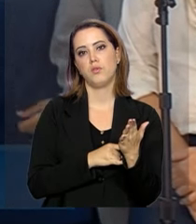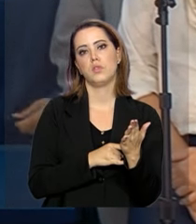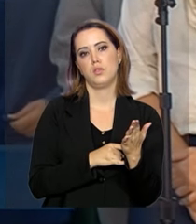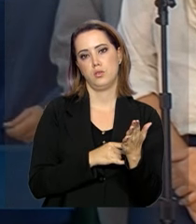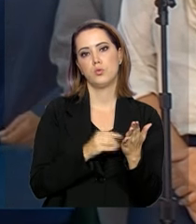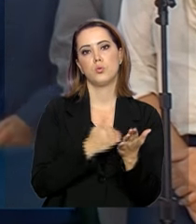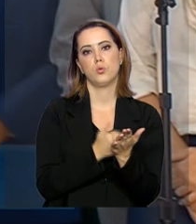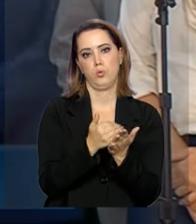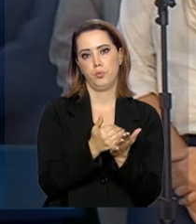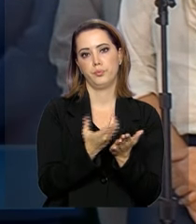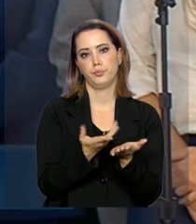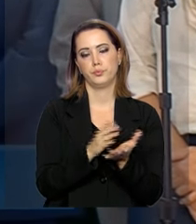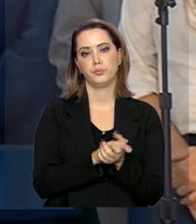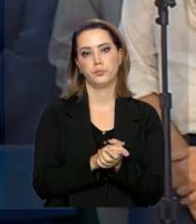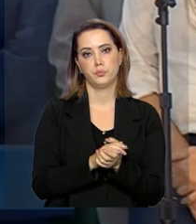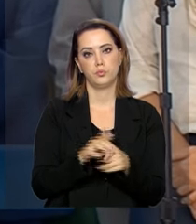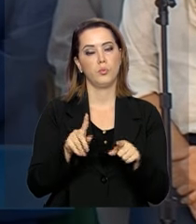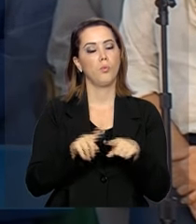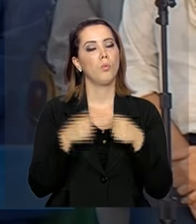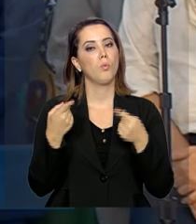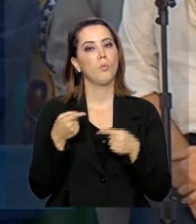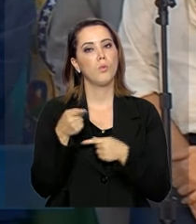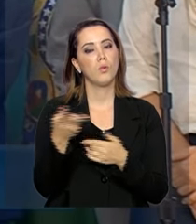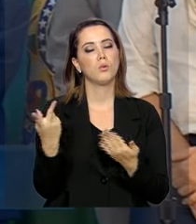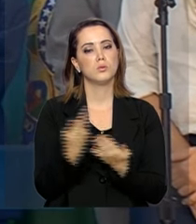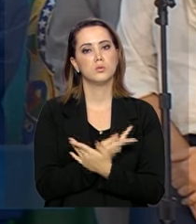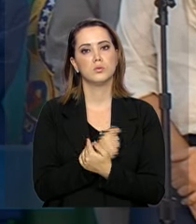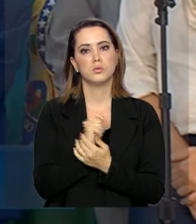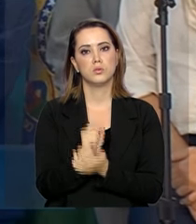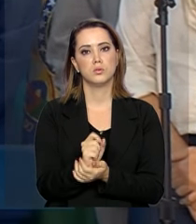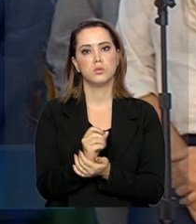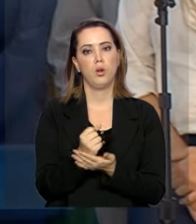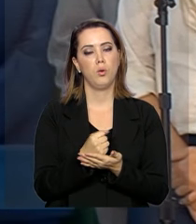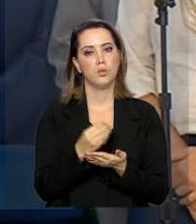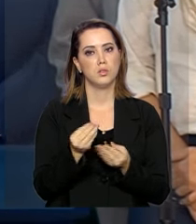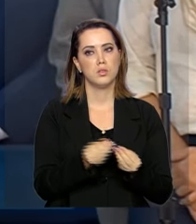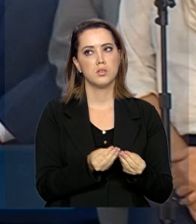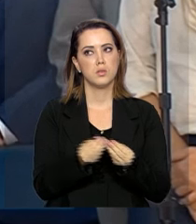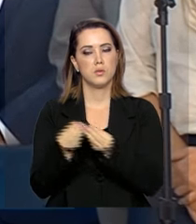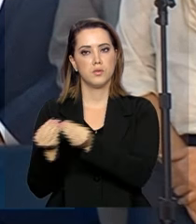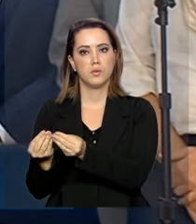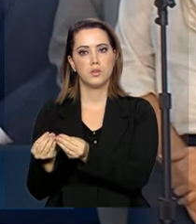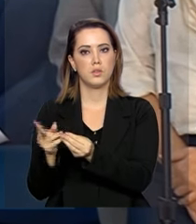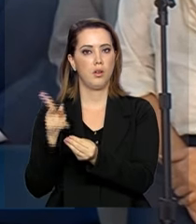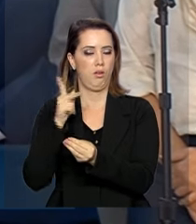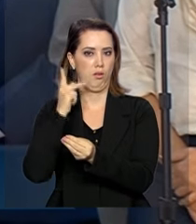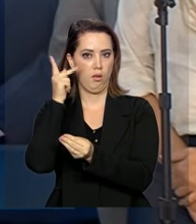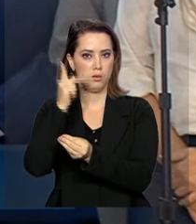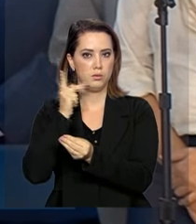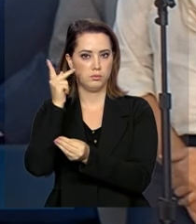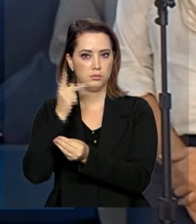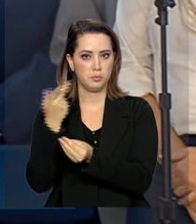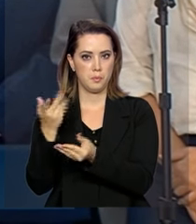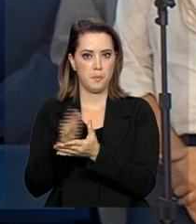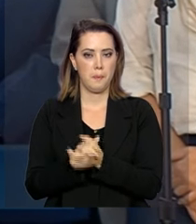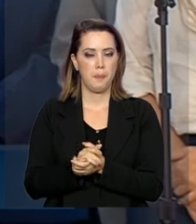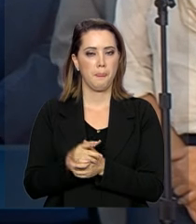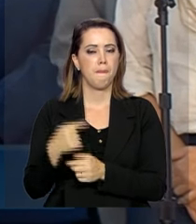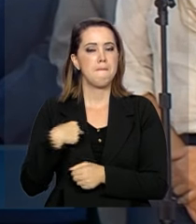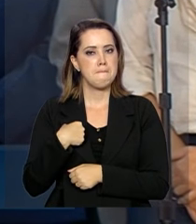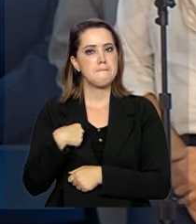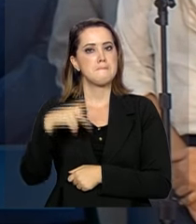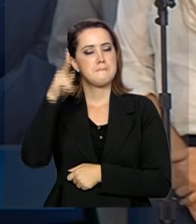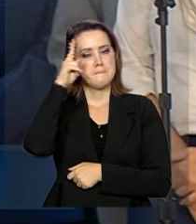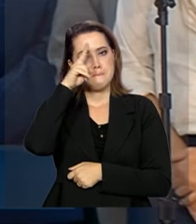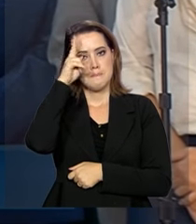inicial. Então, foi isso que foi entregue ao doutor Janot. Recorde-se ainda